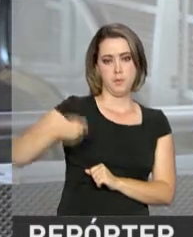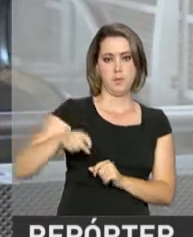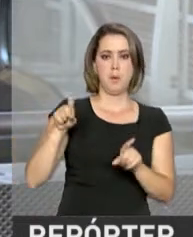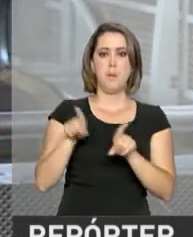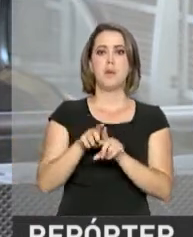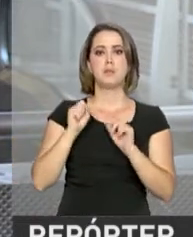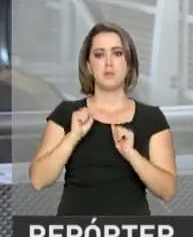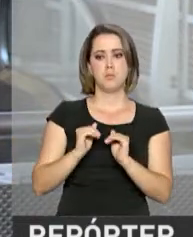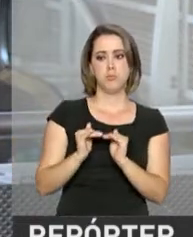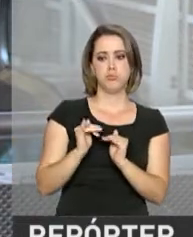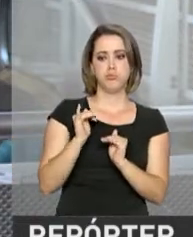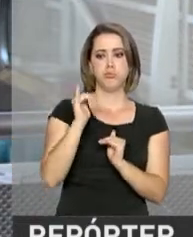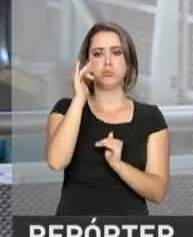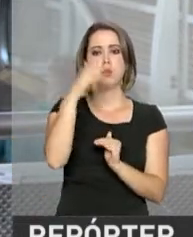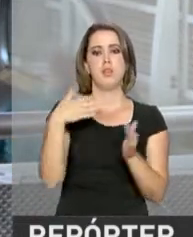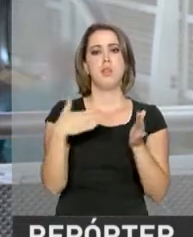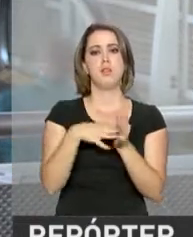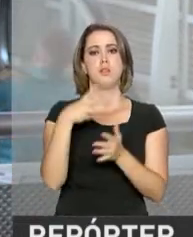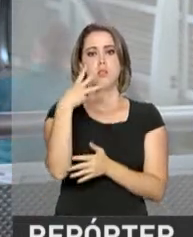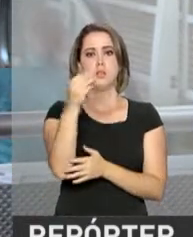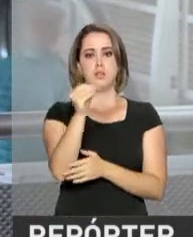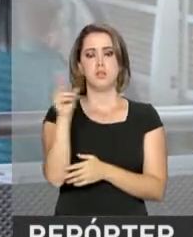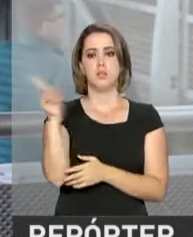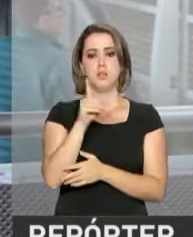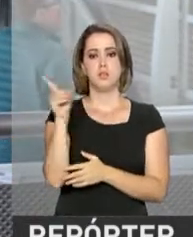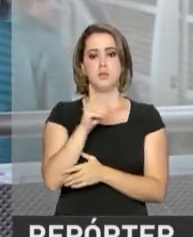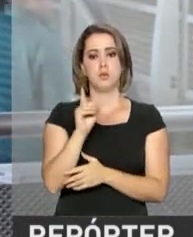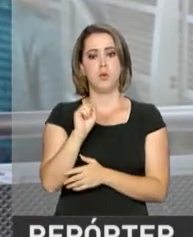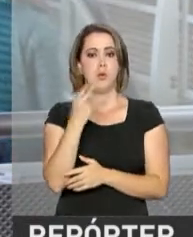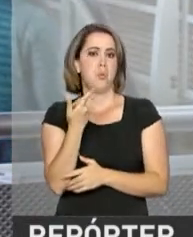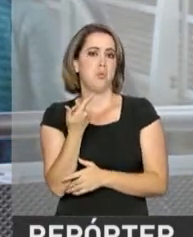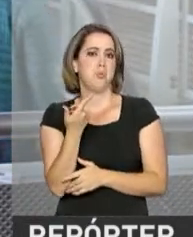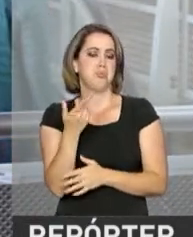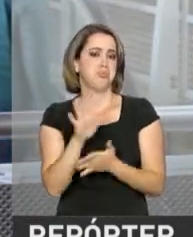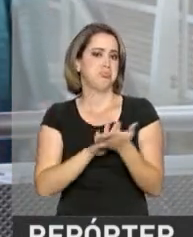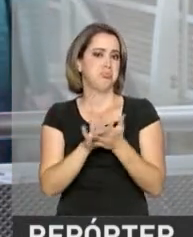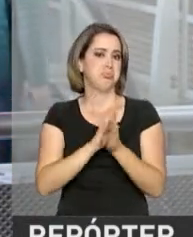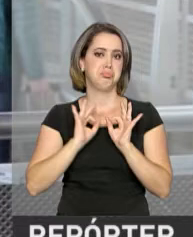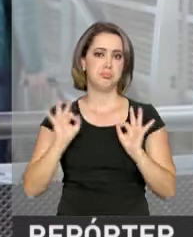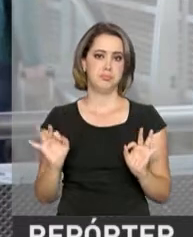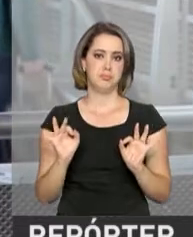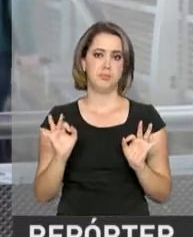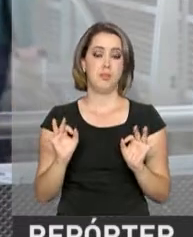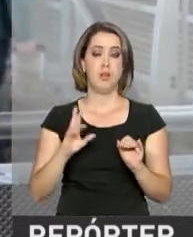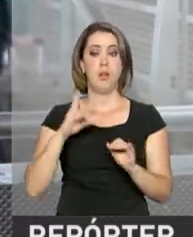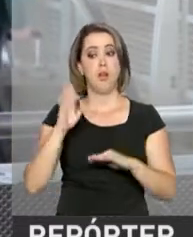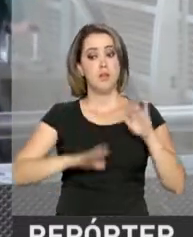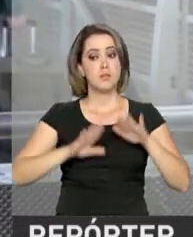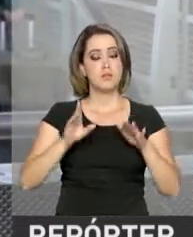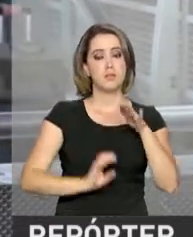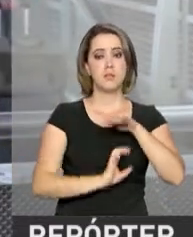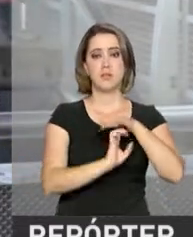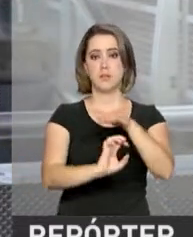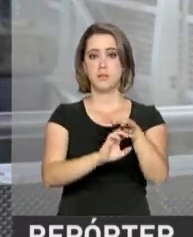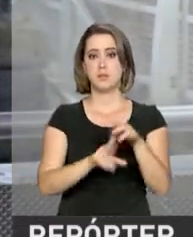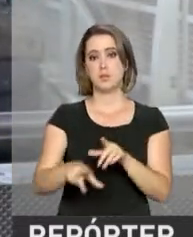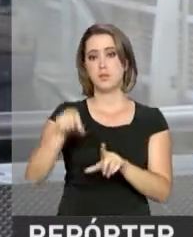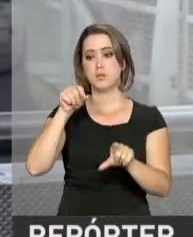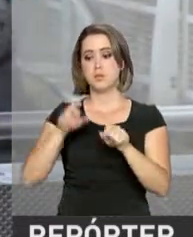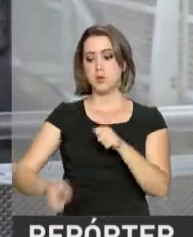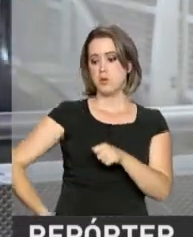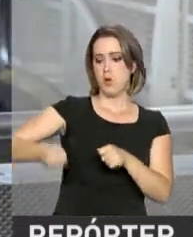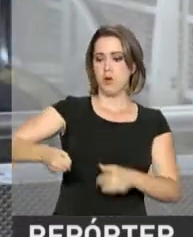pode custar mais, até 30 dólares ou não custar nada. Algumas companhias escolhem levar as bagagens